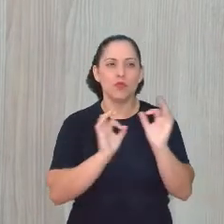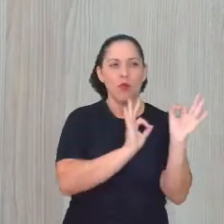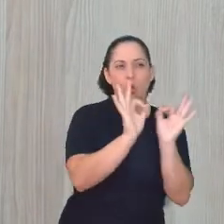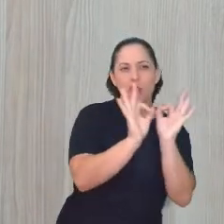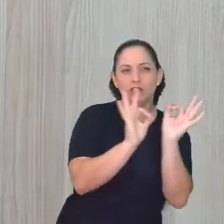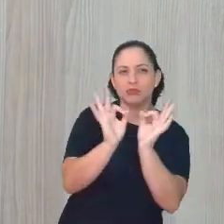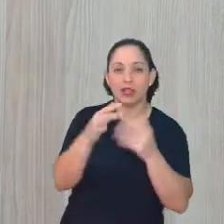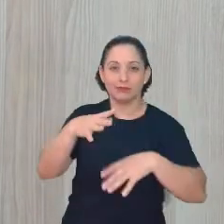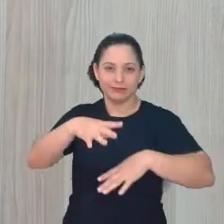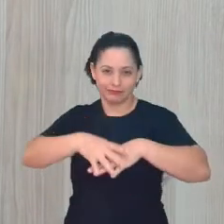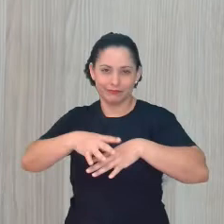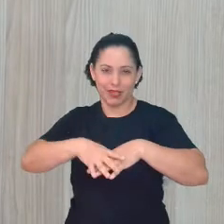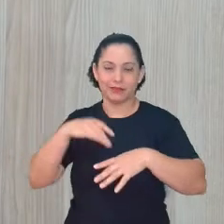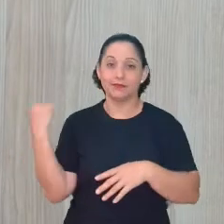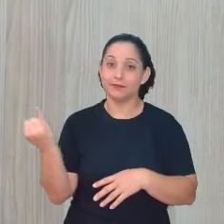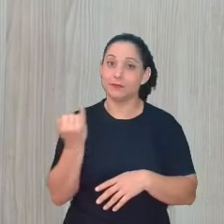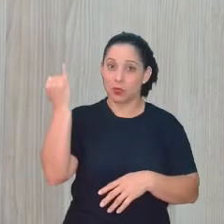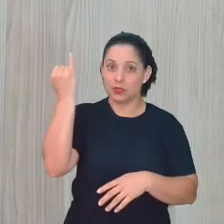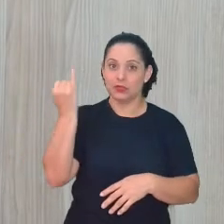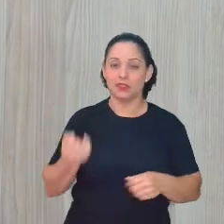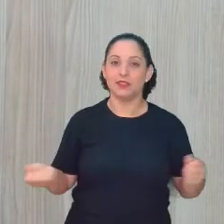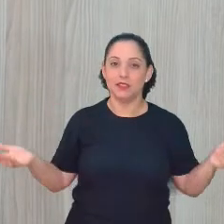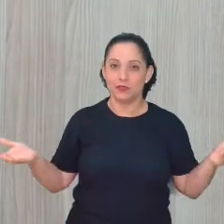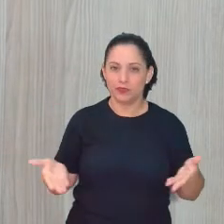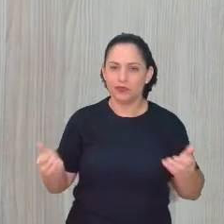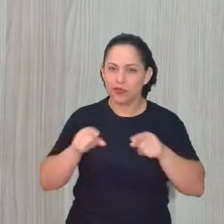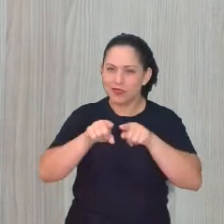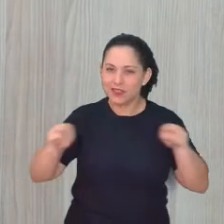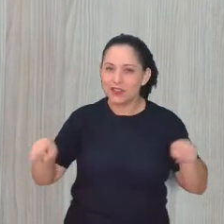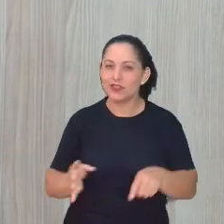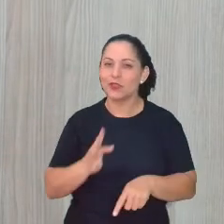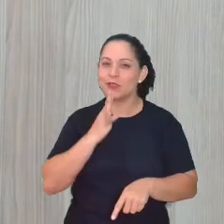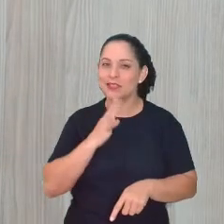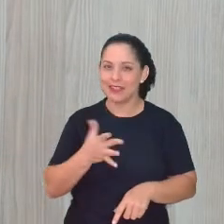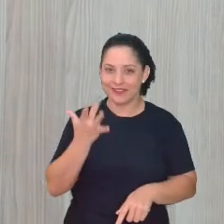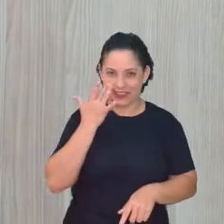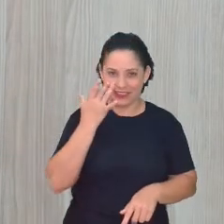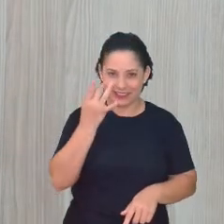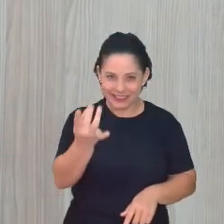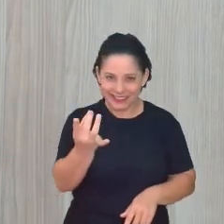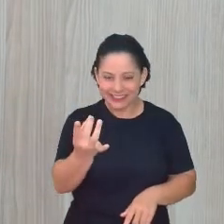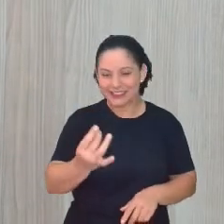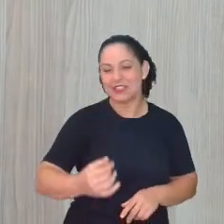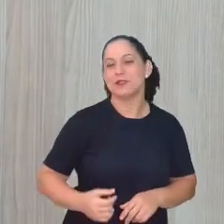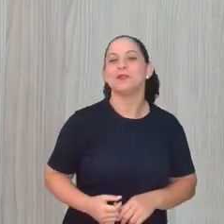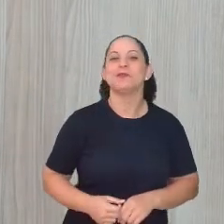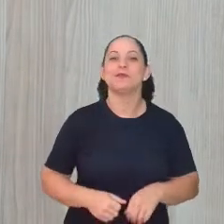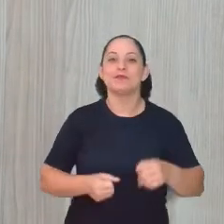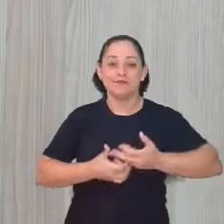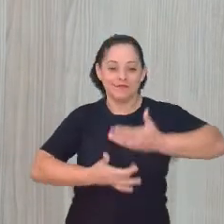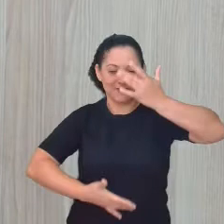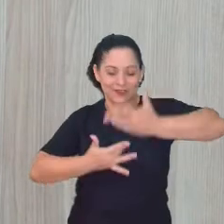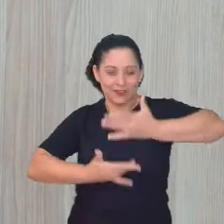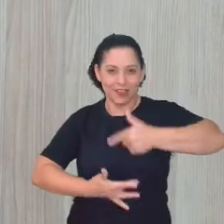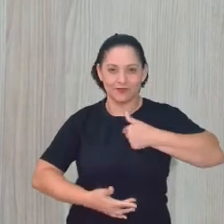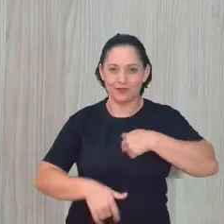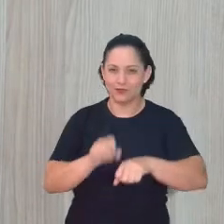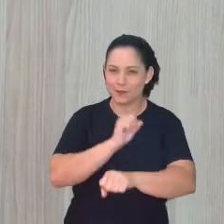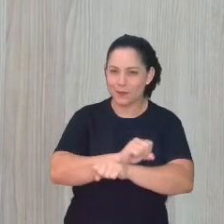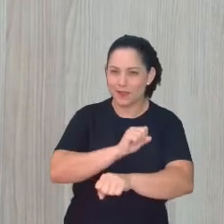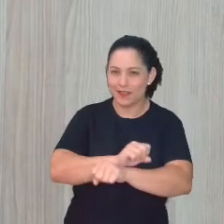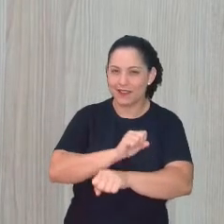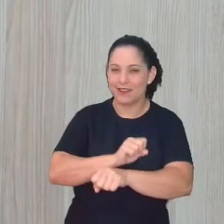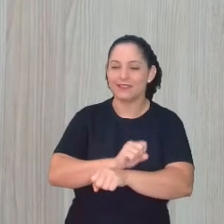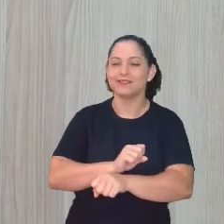algumas coisas. Então aí é importante aí pro dia a dia de vocês. Então fica ligado nessa aula. Conversa aqui no chat com o Ricardinho que eu vou passar para Pedro aí todas